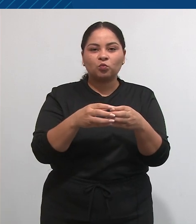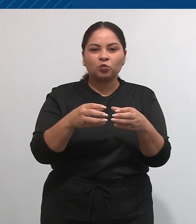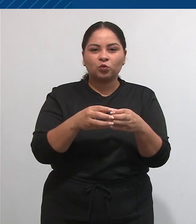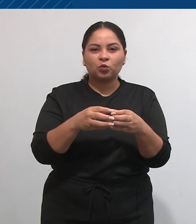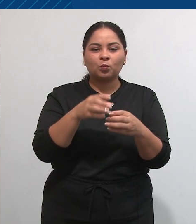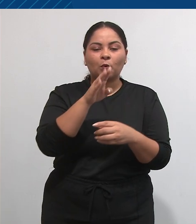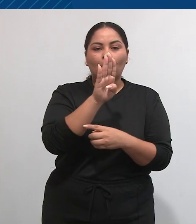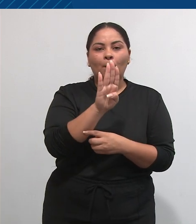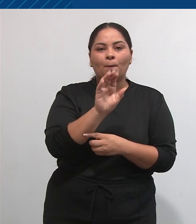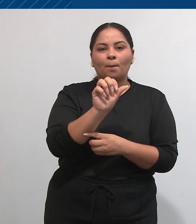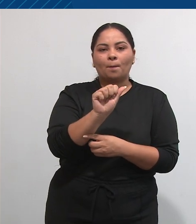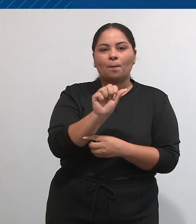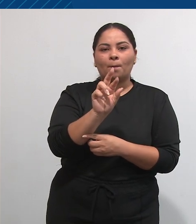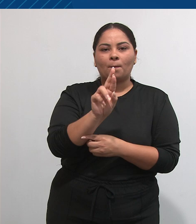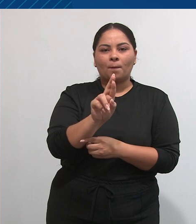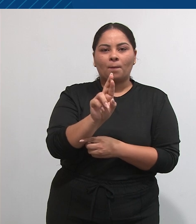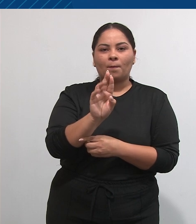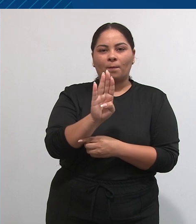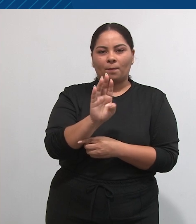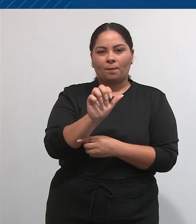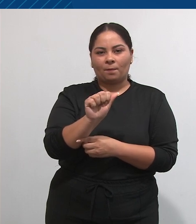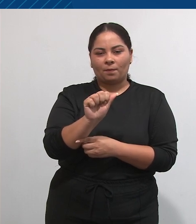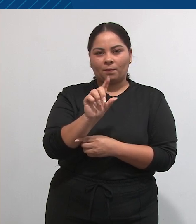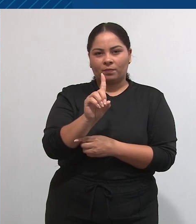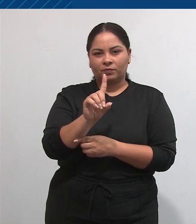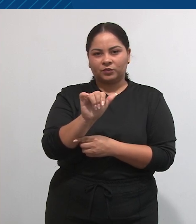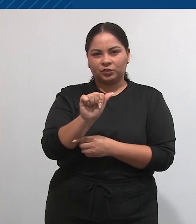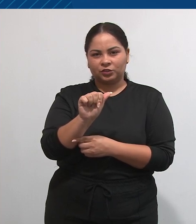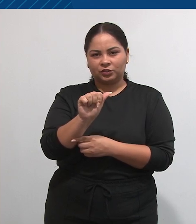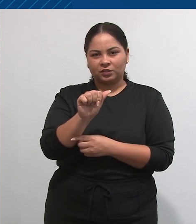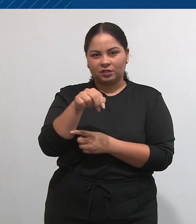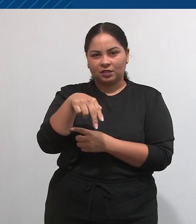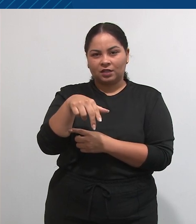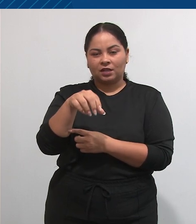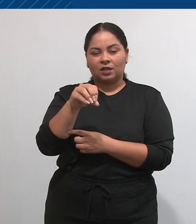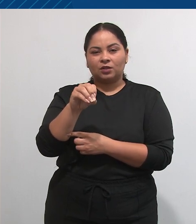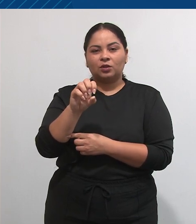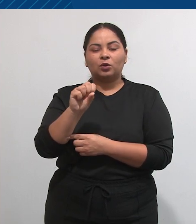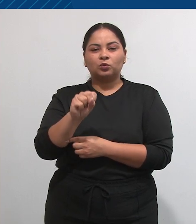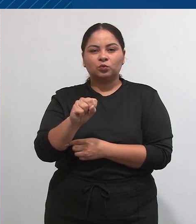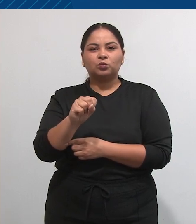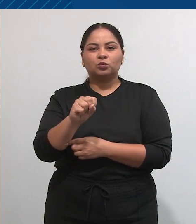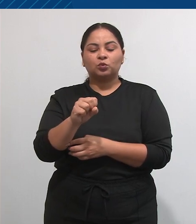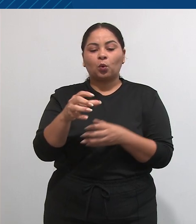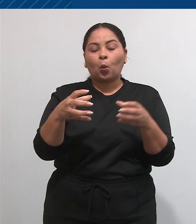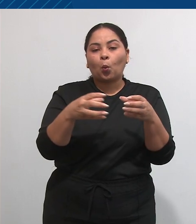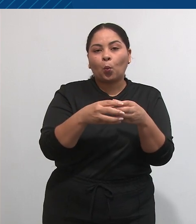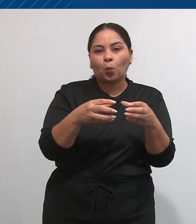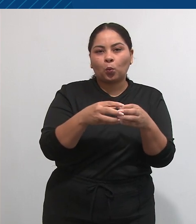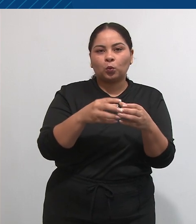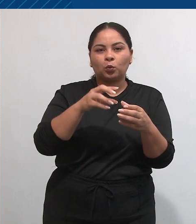português, né? Então é uma comunidade bilíngue, né, que na verdade eu